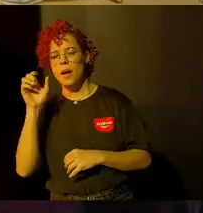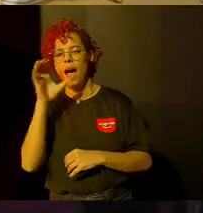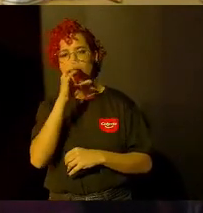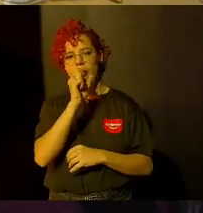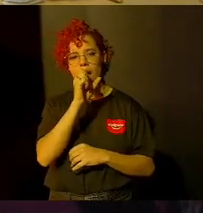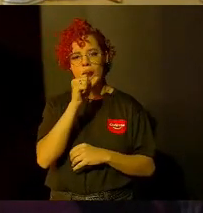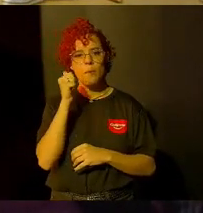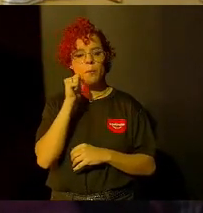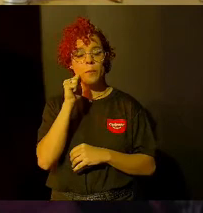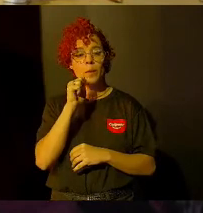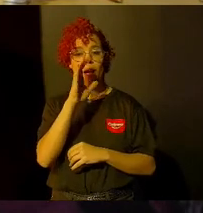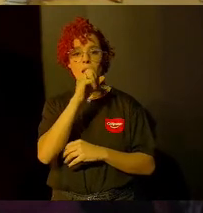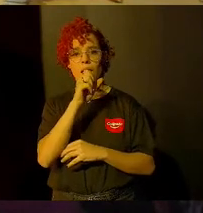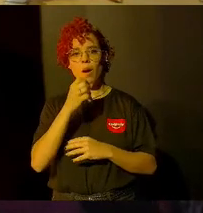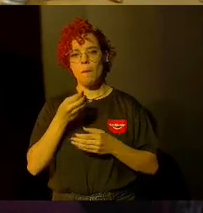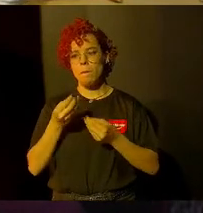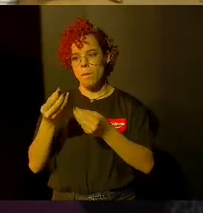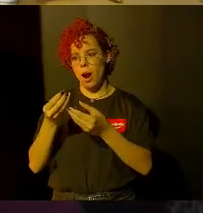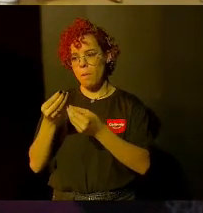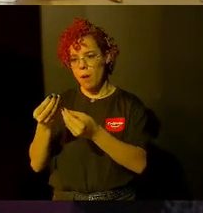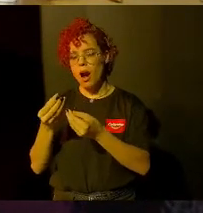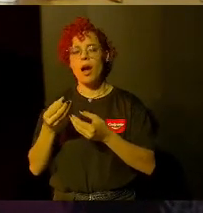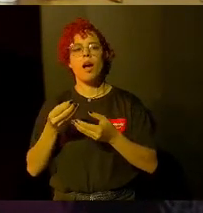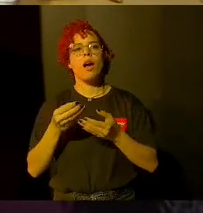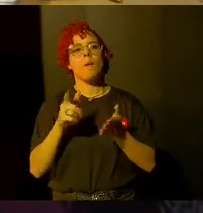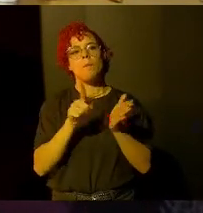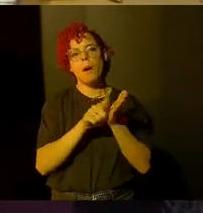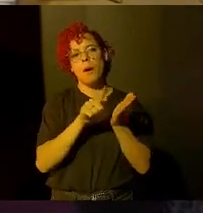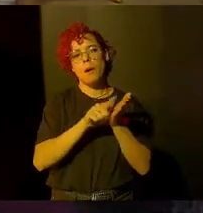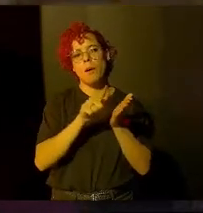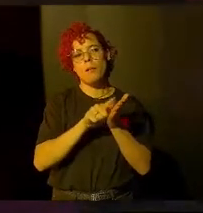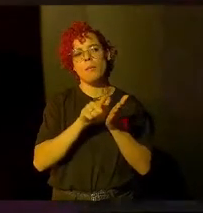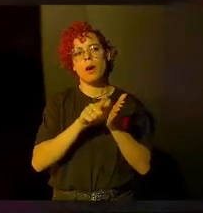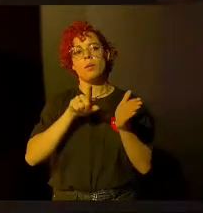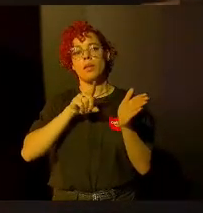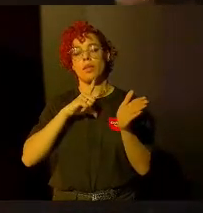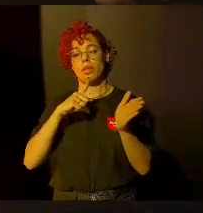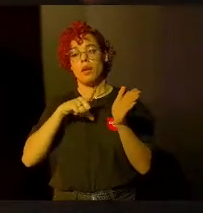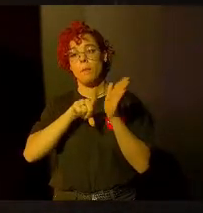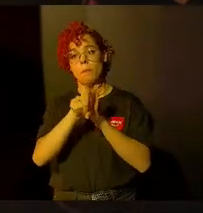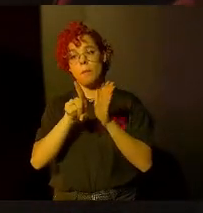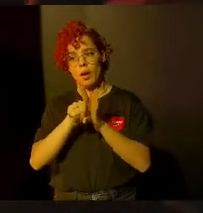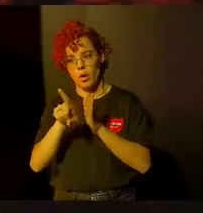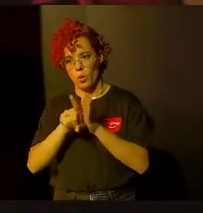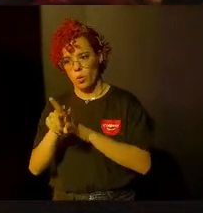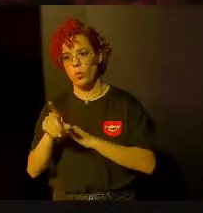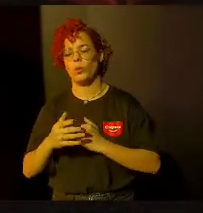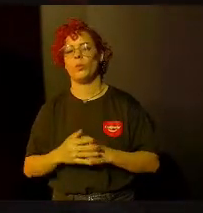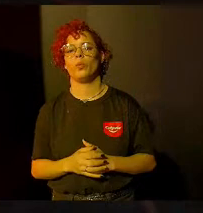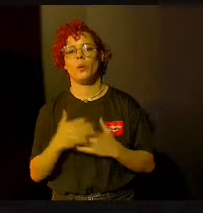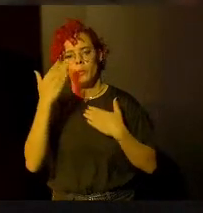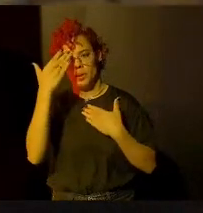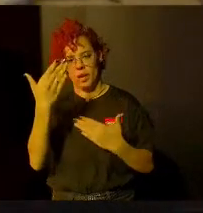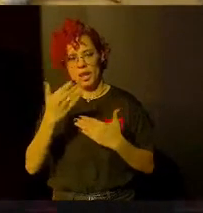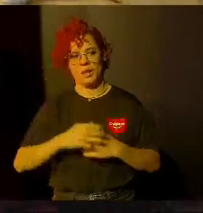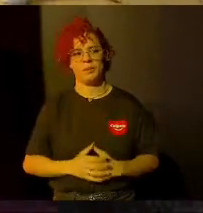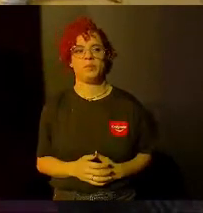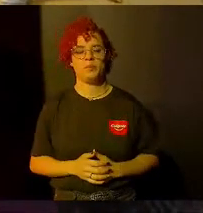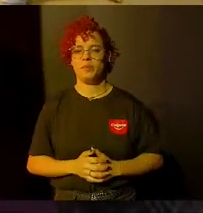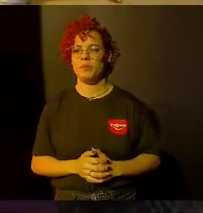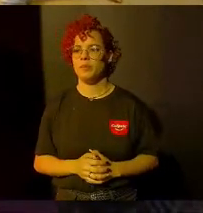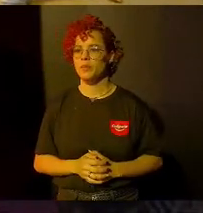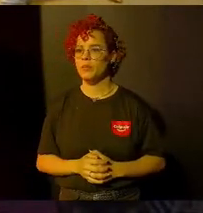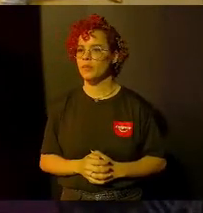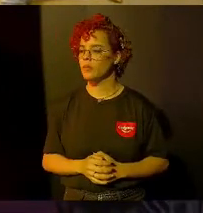distribuindo papéis para vocês escreverem perguntas pelos vão ser passadas da mediação tá bom Obrigado gente boa sessão